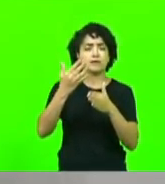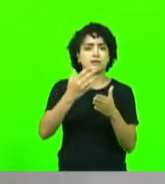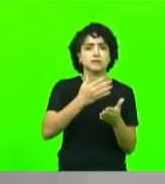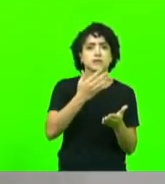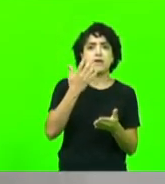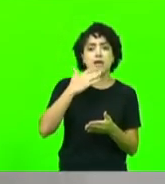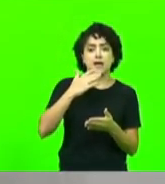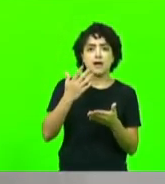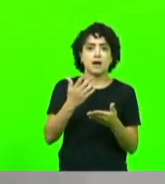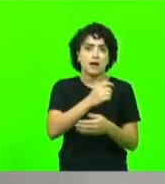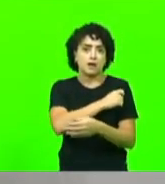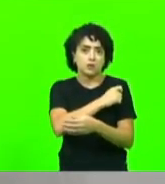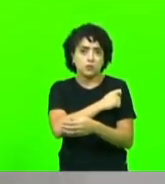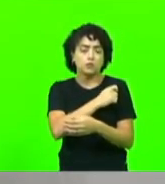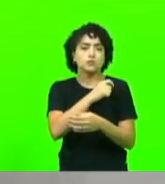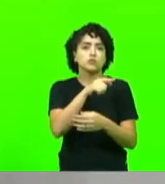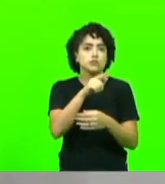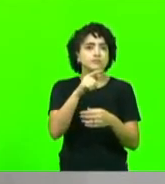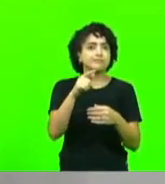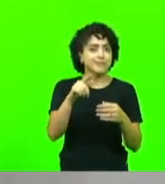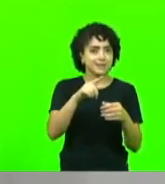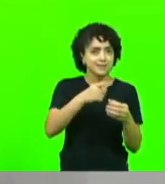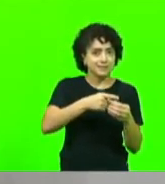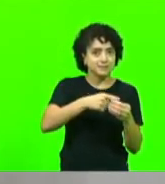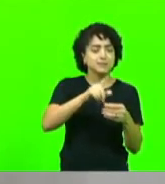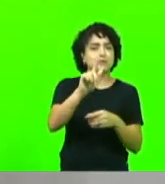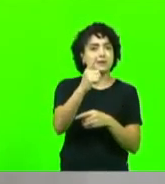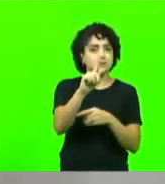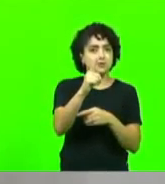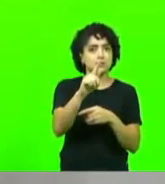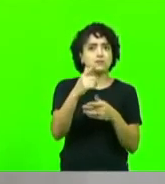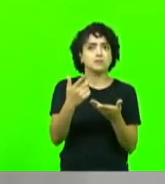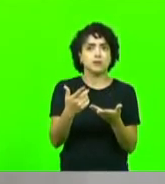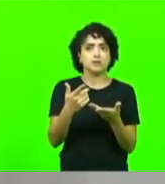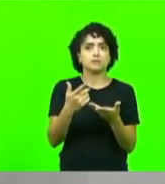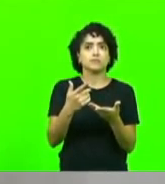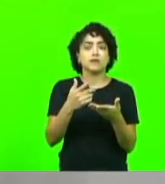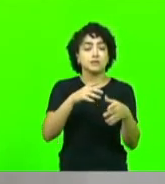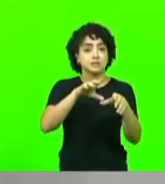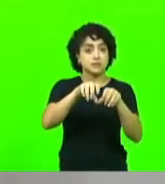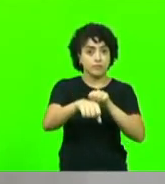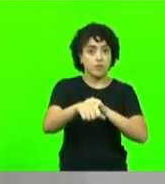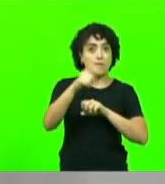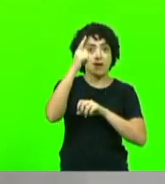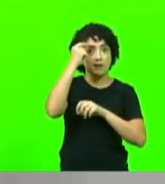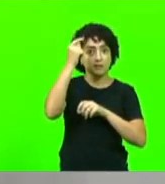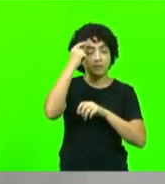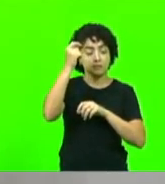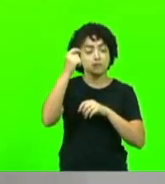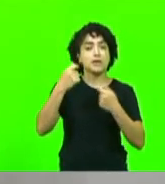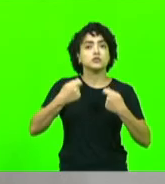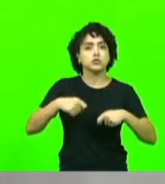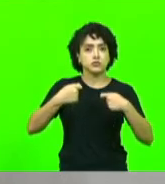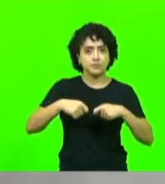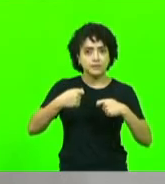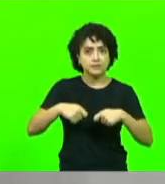que estudam na FURB, inclusive dois filhos meus se formaram na FURB. Né? Nós precisamos daquela